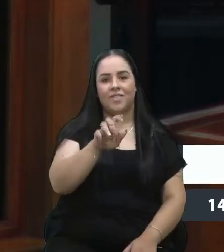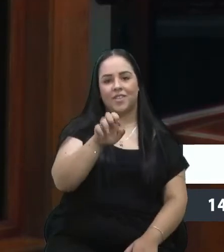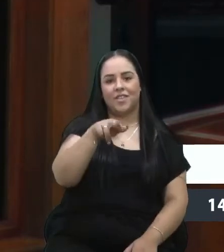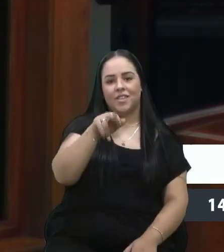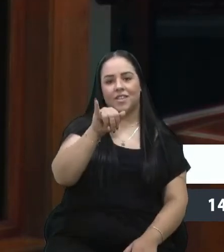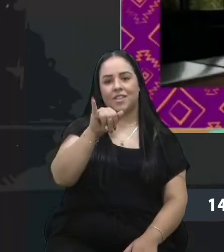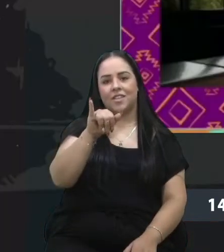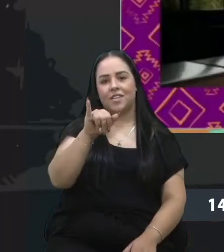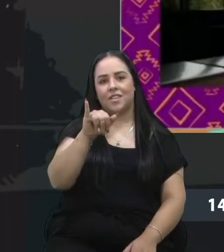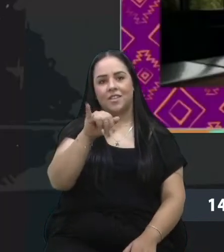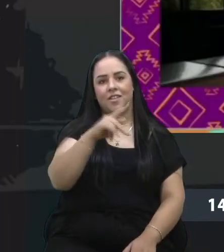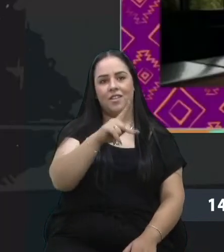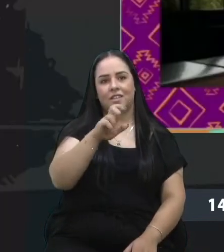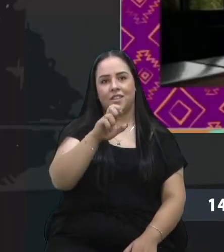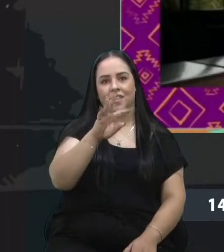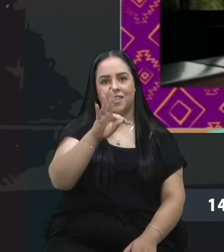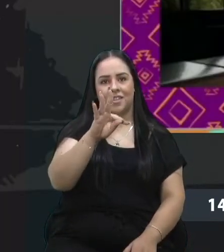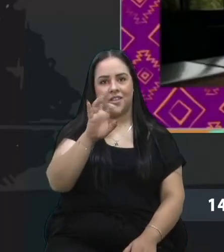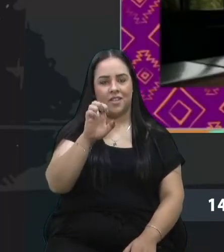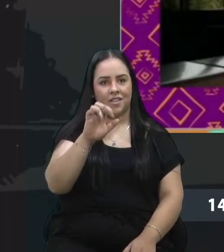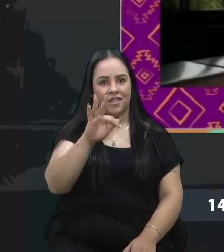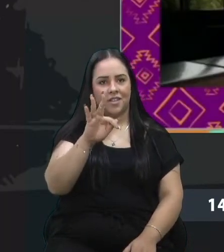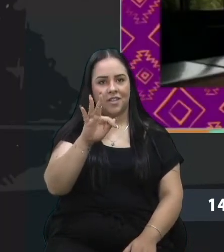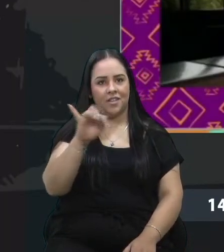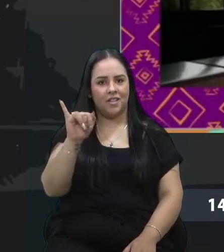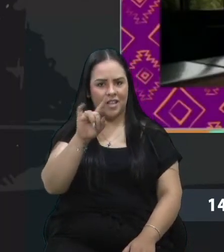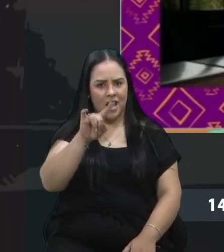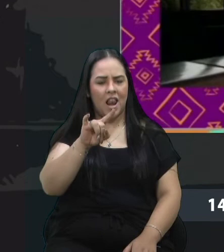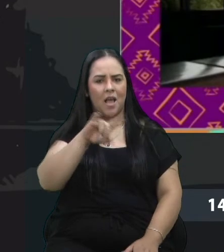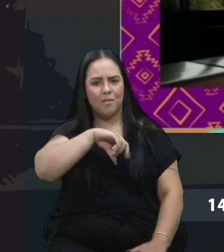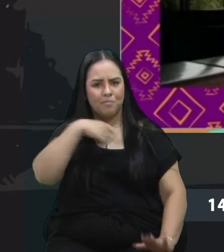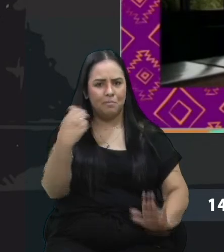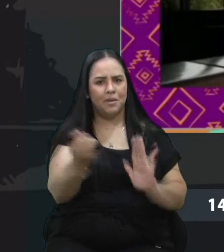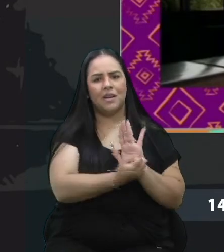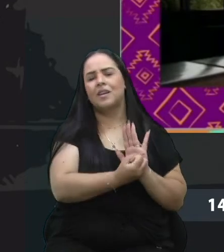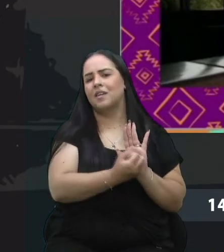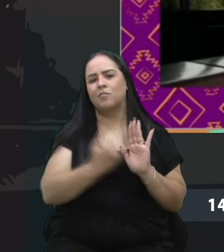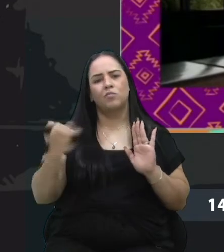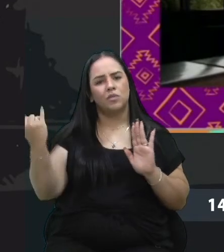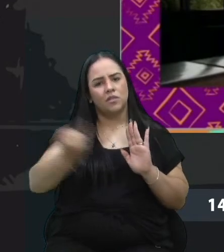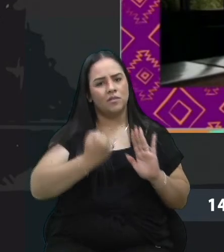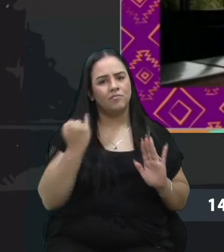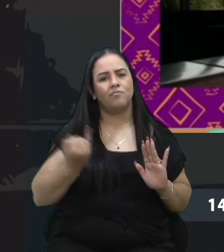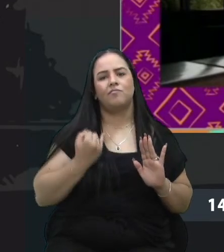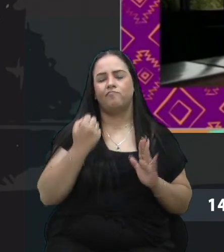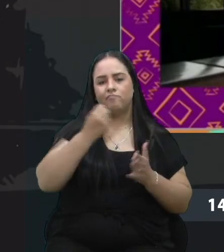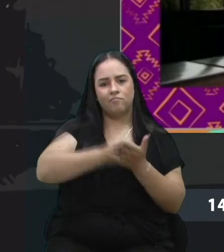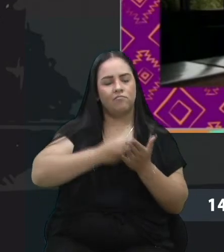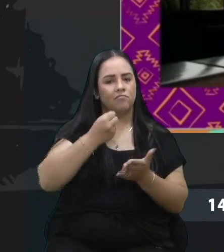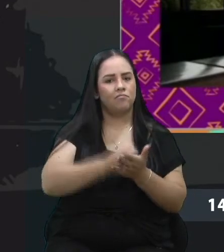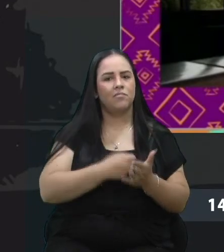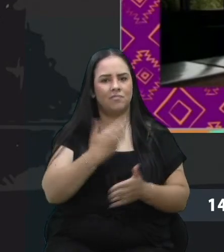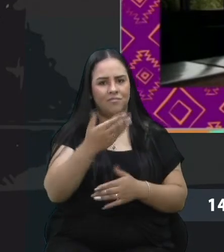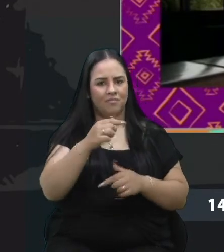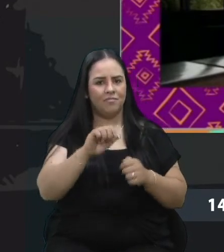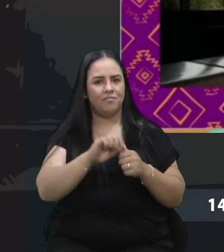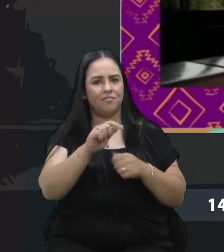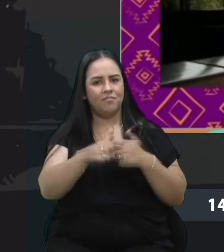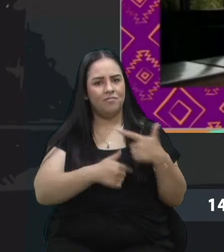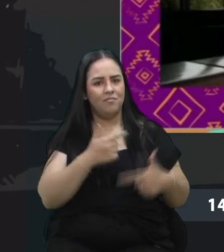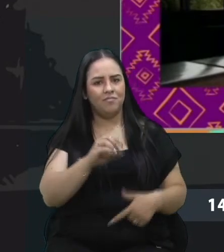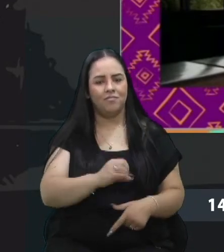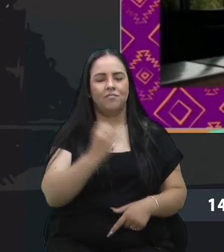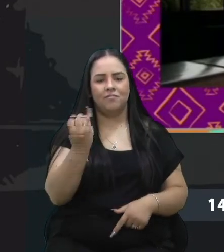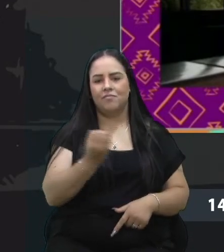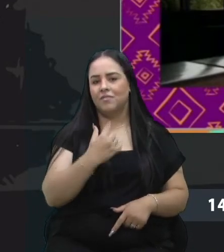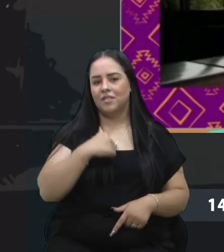é uma mulher que é símbolo de resistência, que, sem dúvida alguma, fez um trabalho. Eu não tive a oportunidade de conhecê-la,